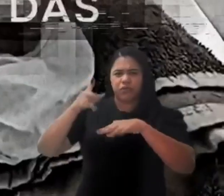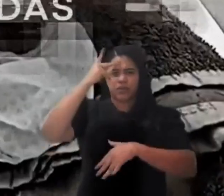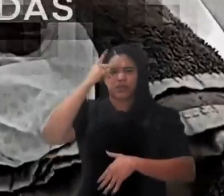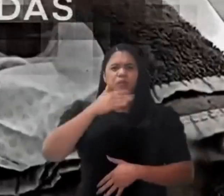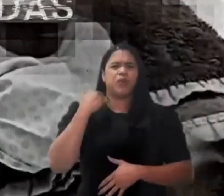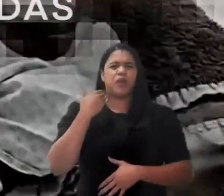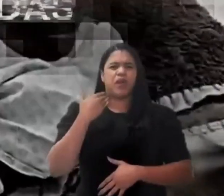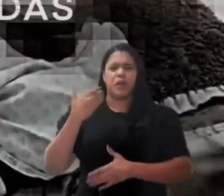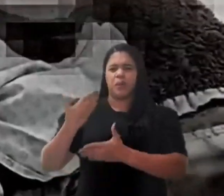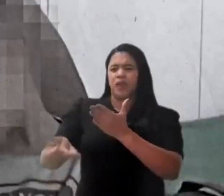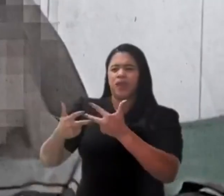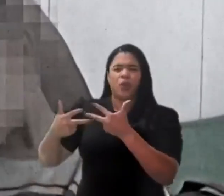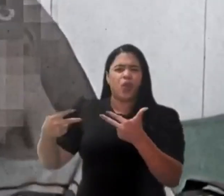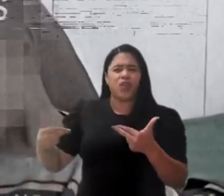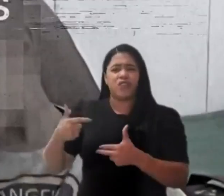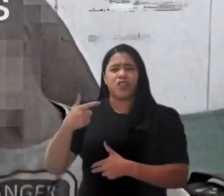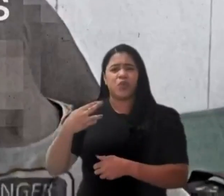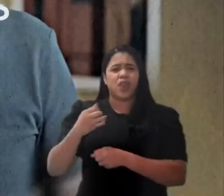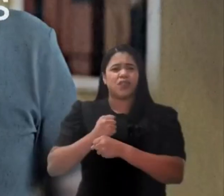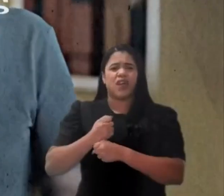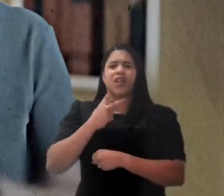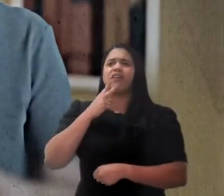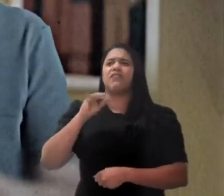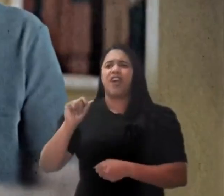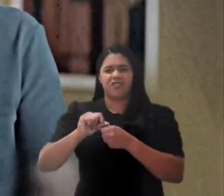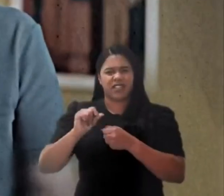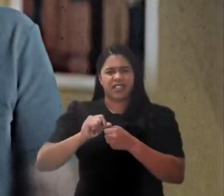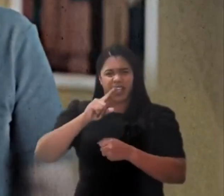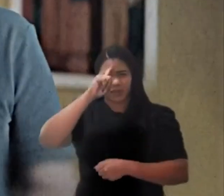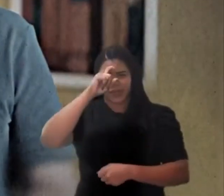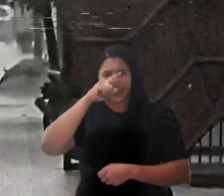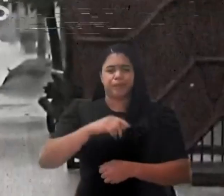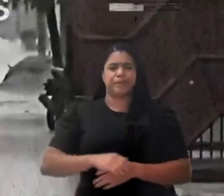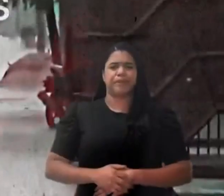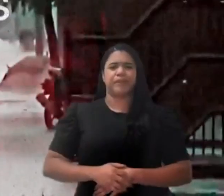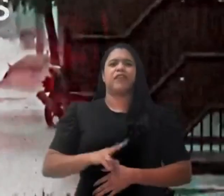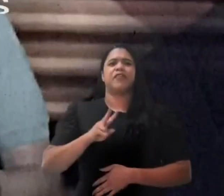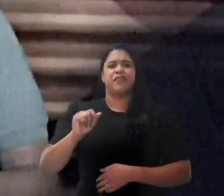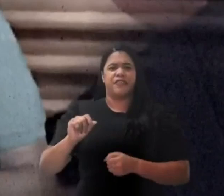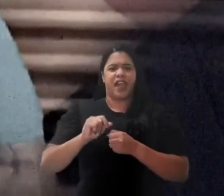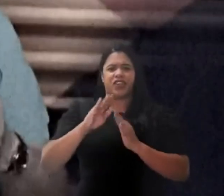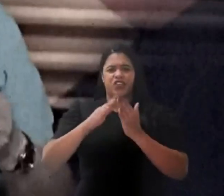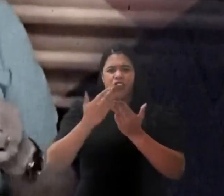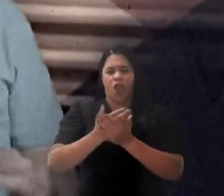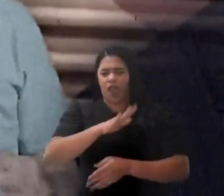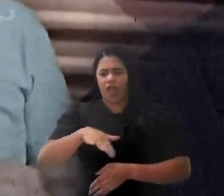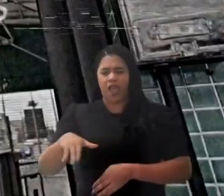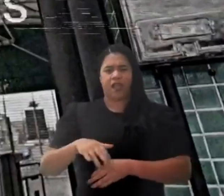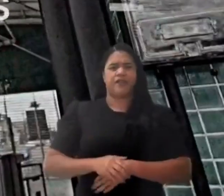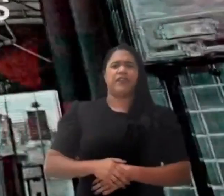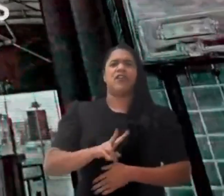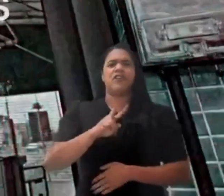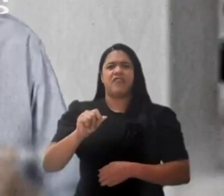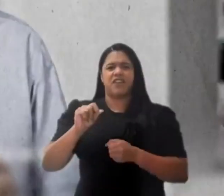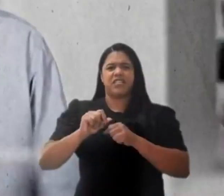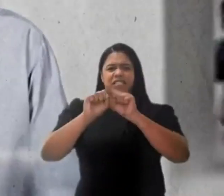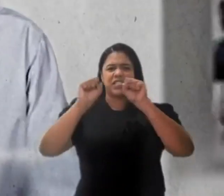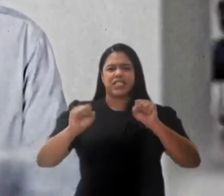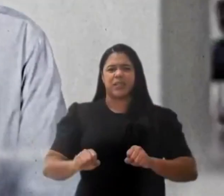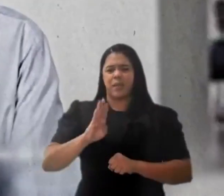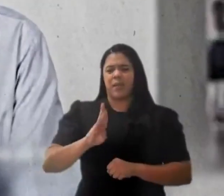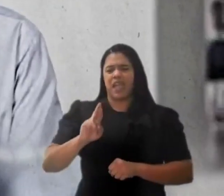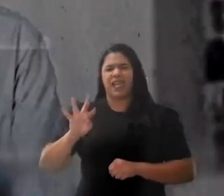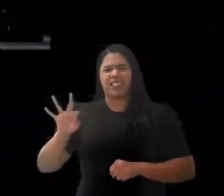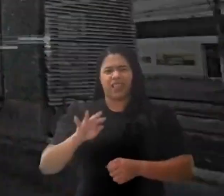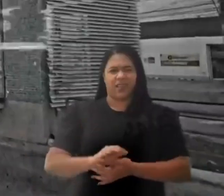vidas perdidas. 24 anos de promessas. O Hospital Municipal. Promessas. Resolver as enchentes. Promessas. E o sistema